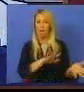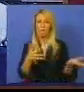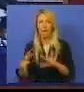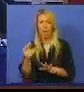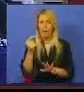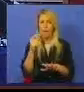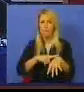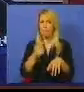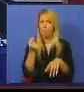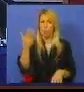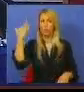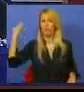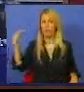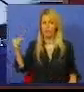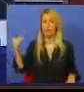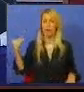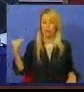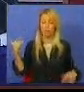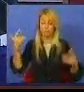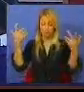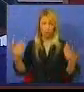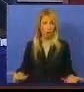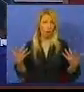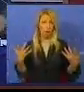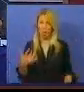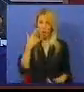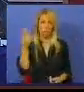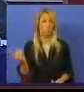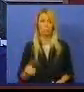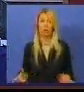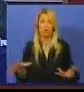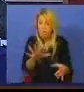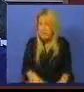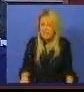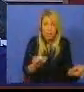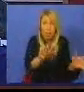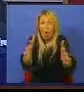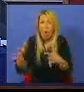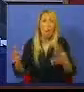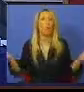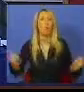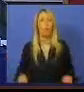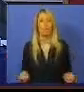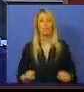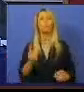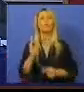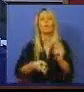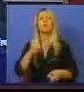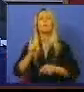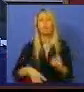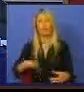tempo esta parte e que agora não vemos em sítio nenhum. O que se passa, por exemplo, Sr.